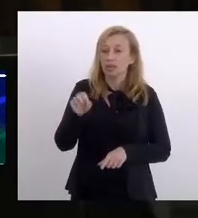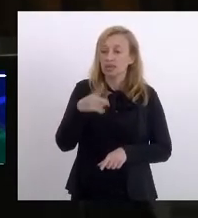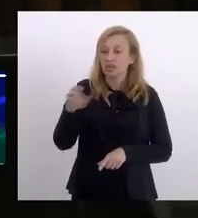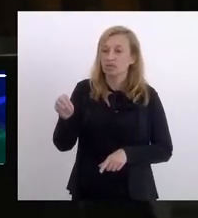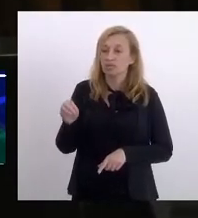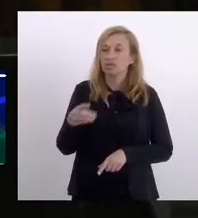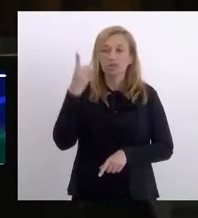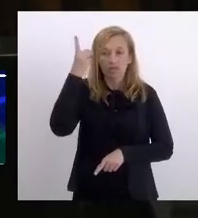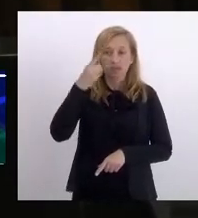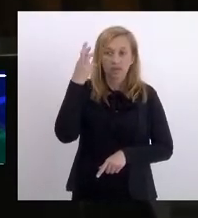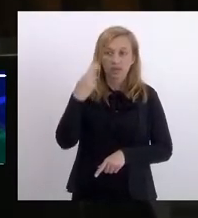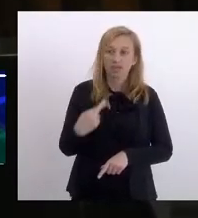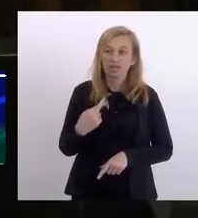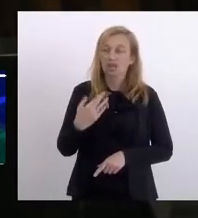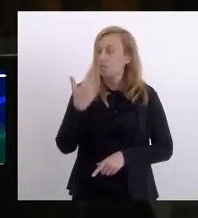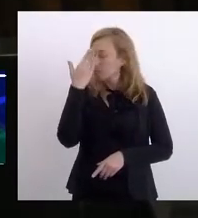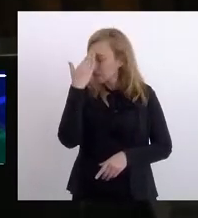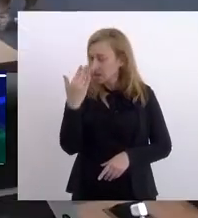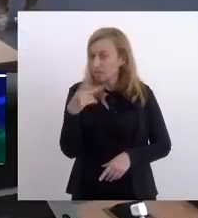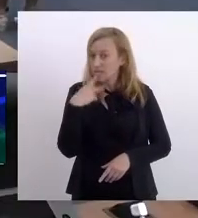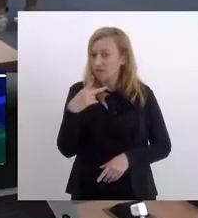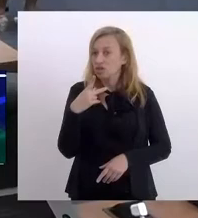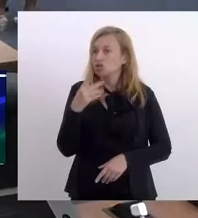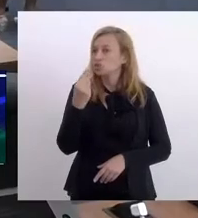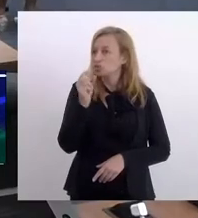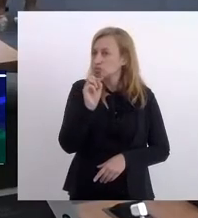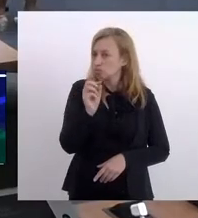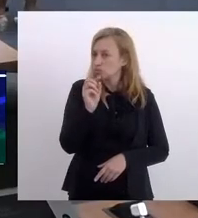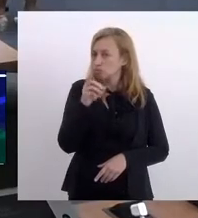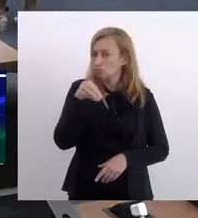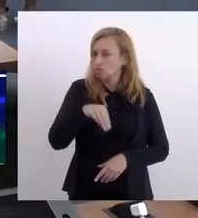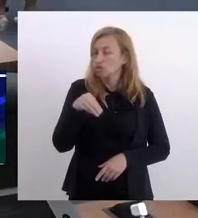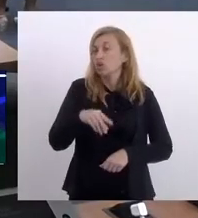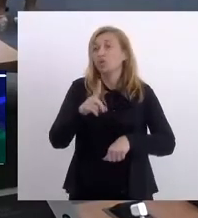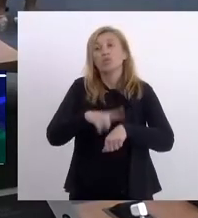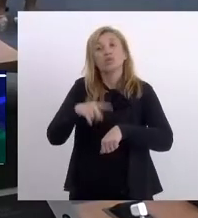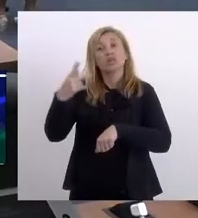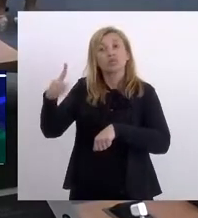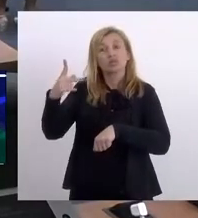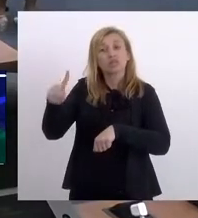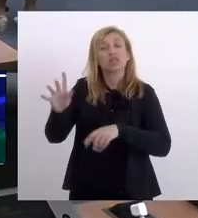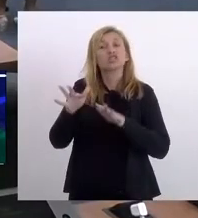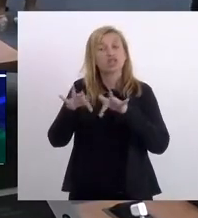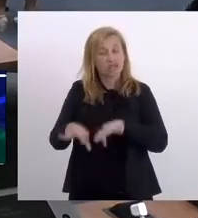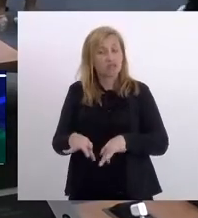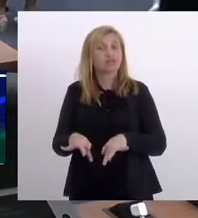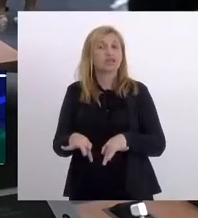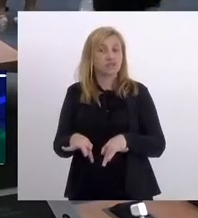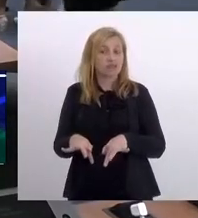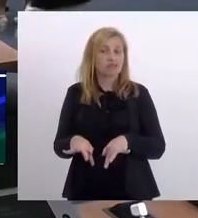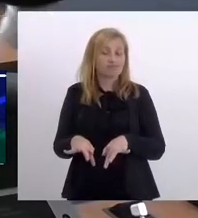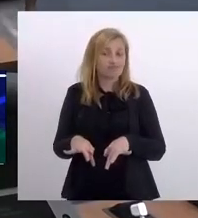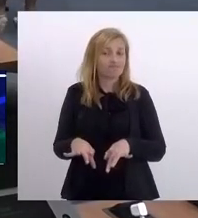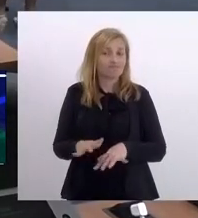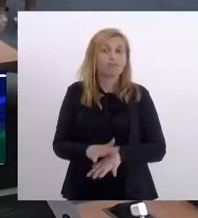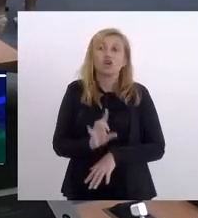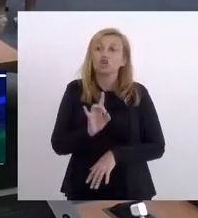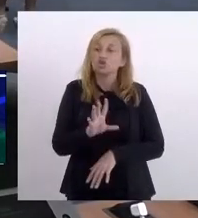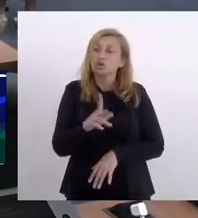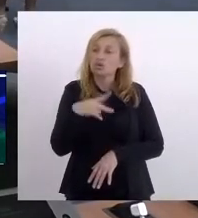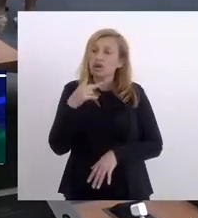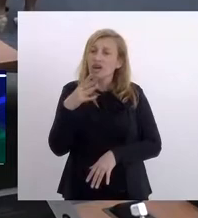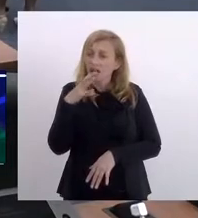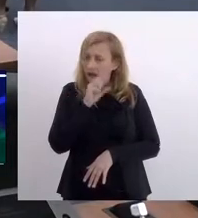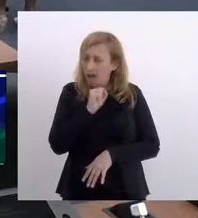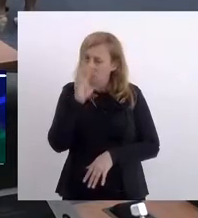Renata. Obrigada pelo... Só um minutinho, deputada Renata, é que o tempo do deputado já havia esgotado. É só uma parte